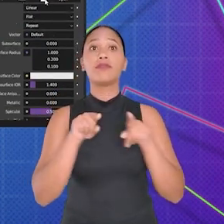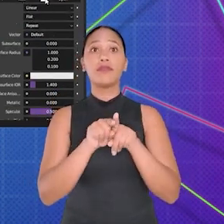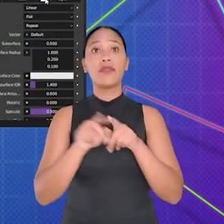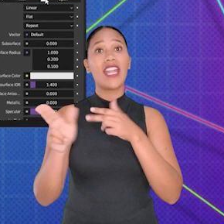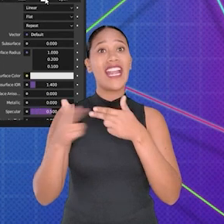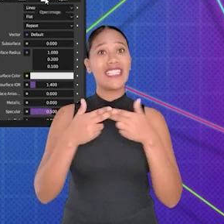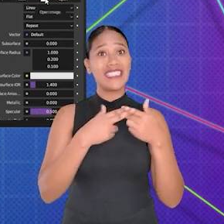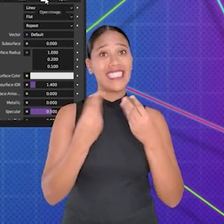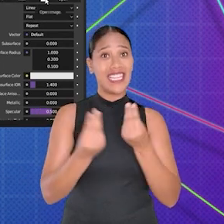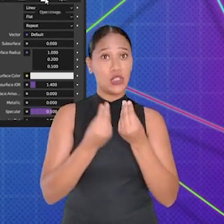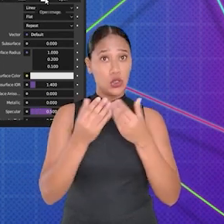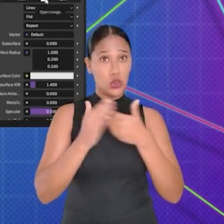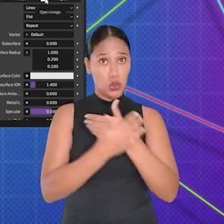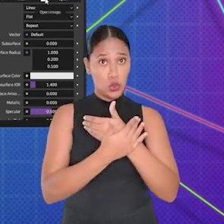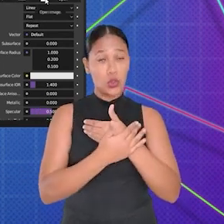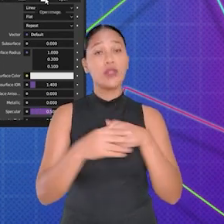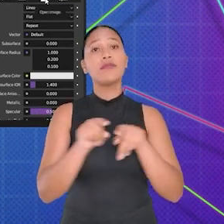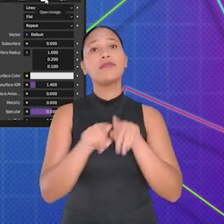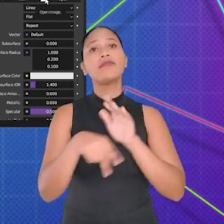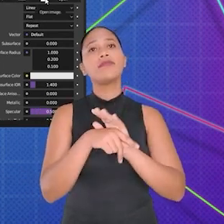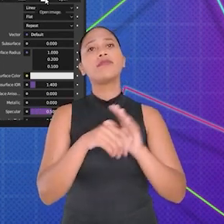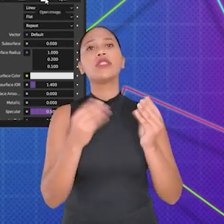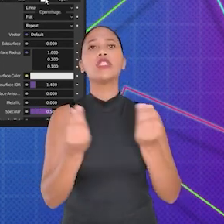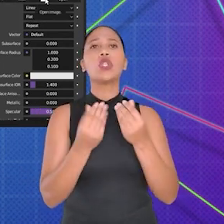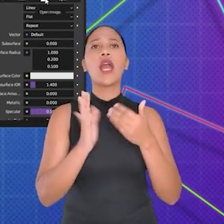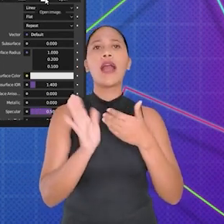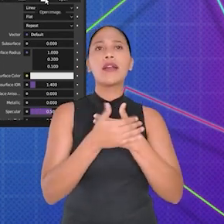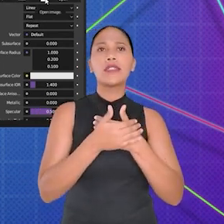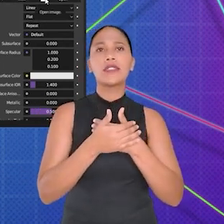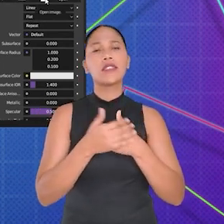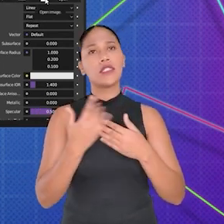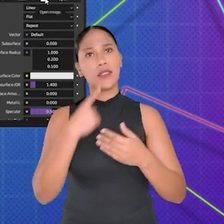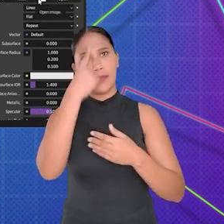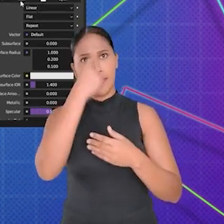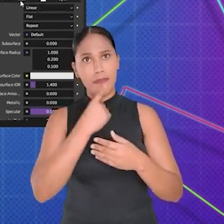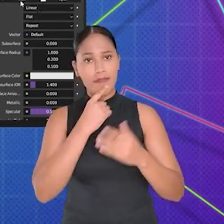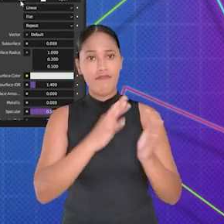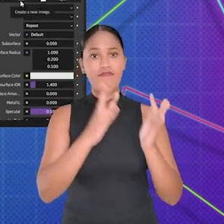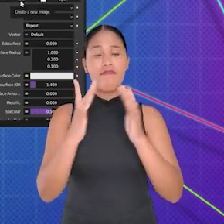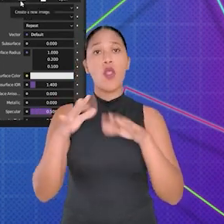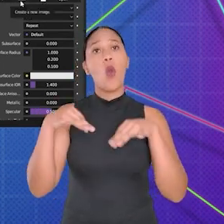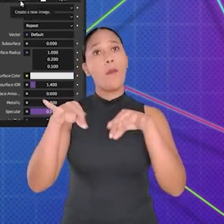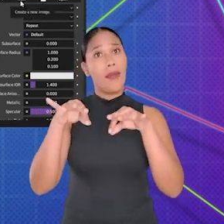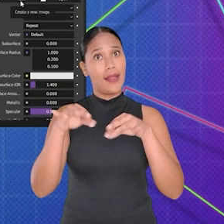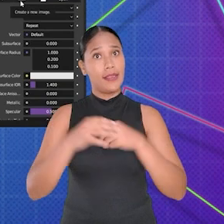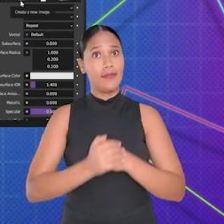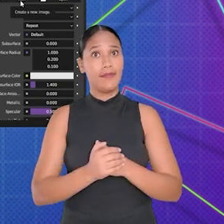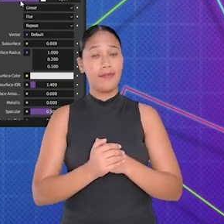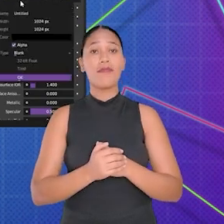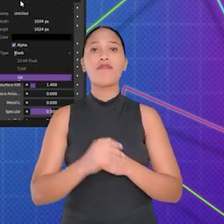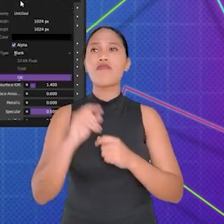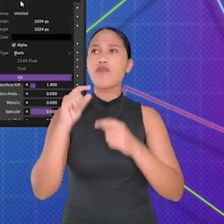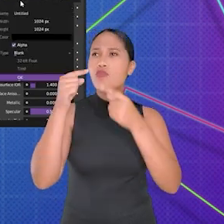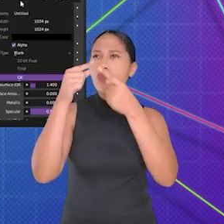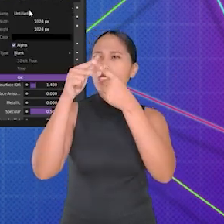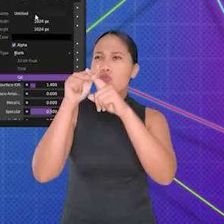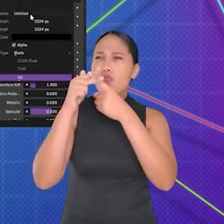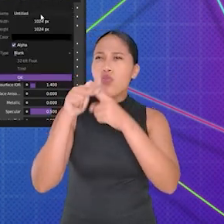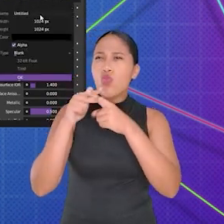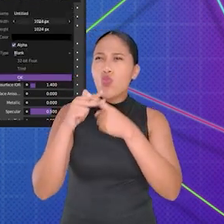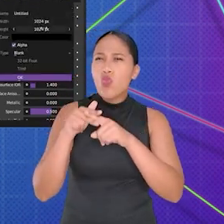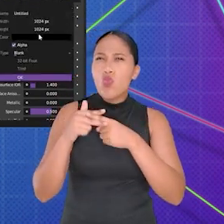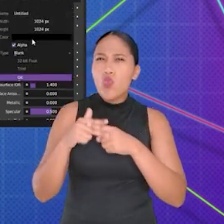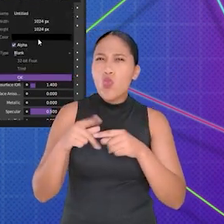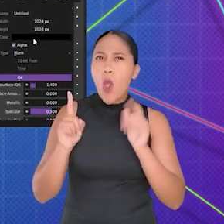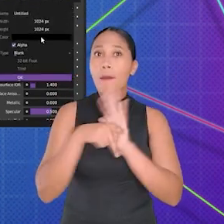adicionar, imagem, procedimento ou malha. Configure os parâmetros da textura de acordo com as suas preferências. Por exemplo, se você estiver usando